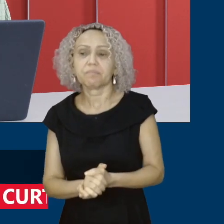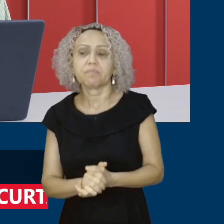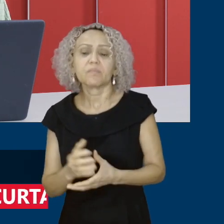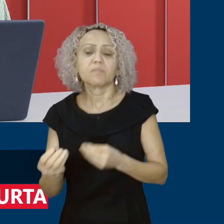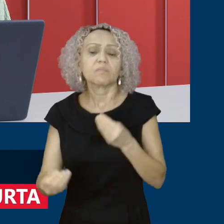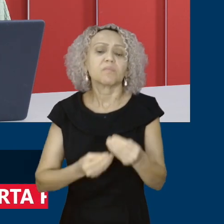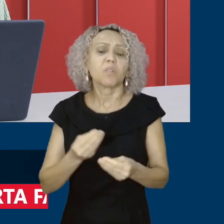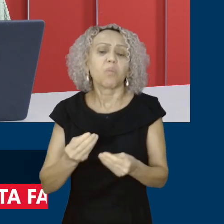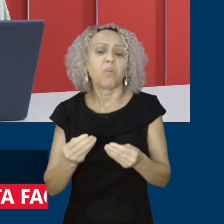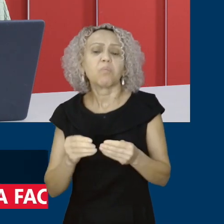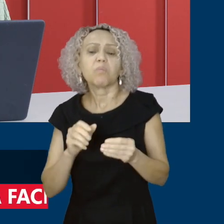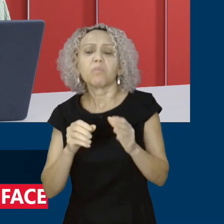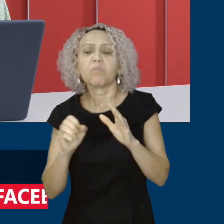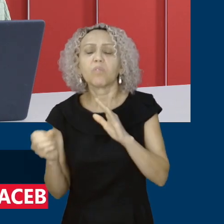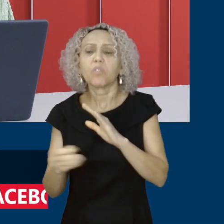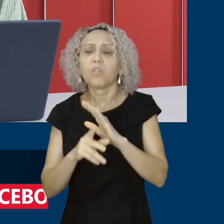PAC?